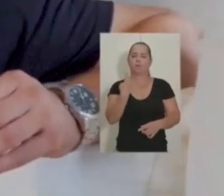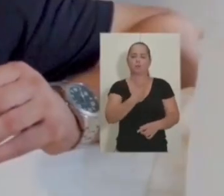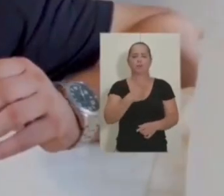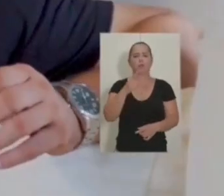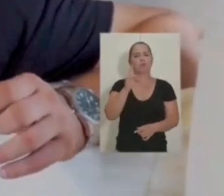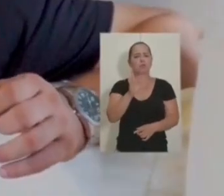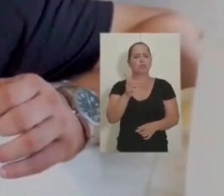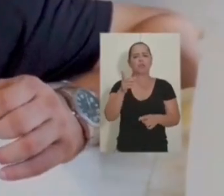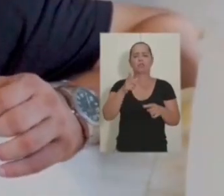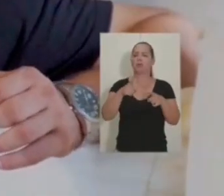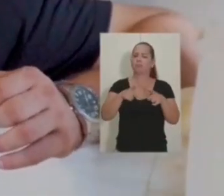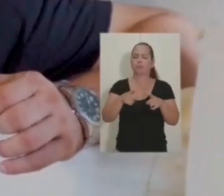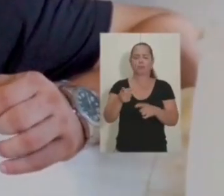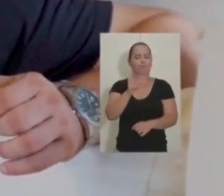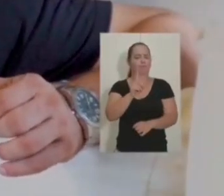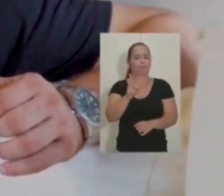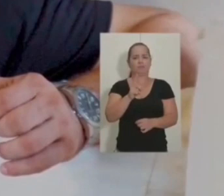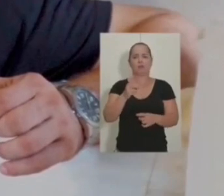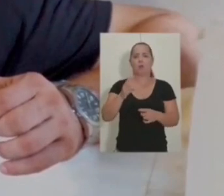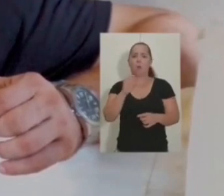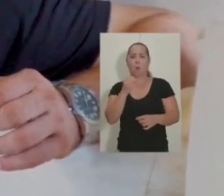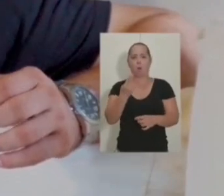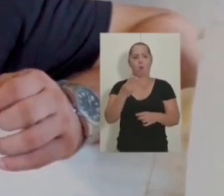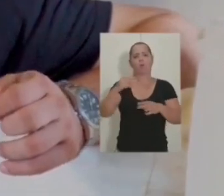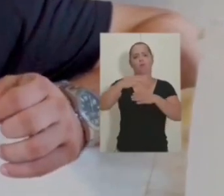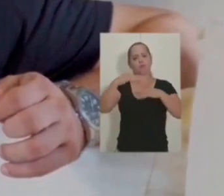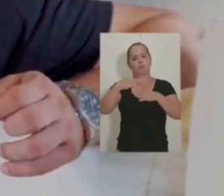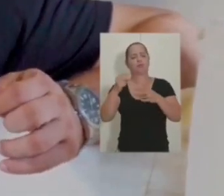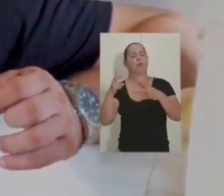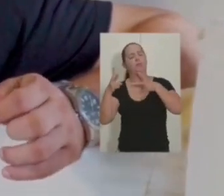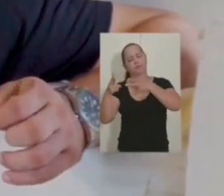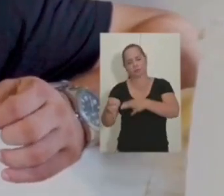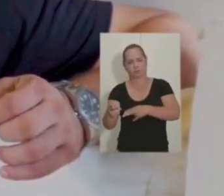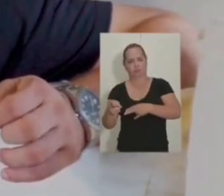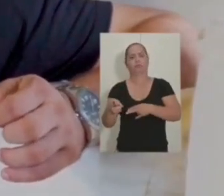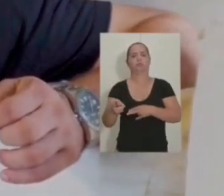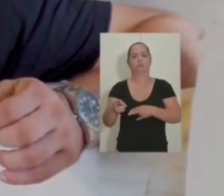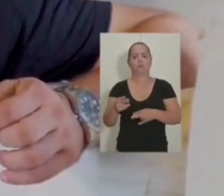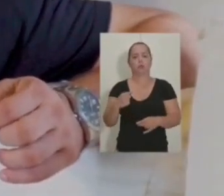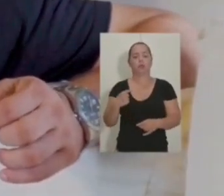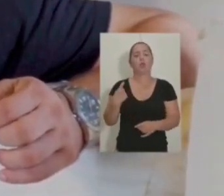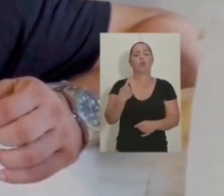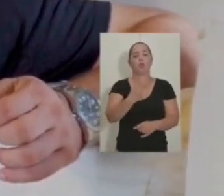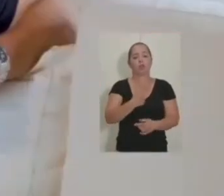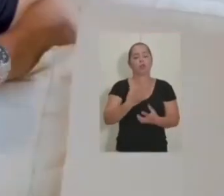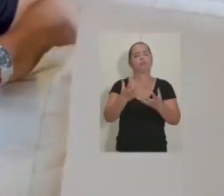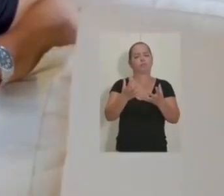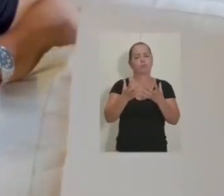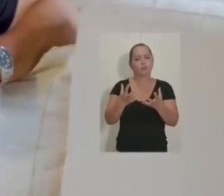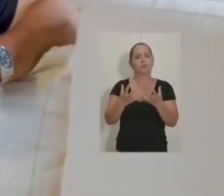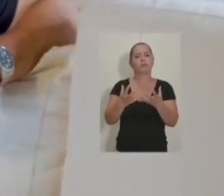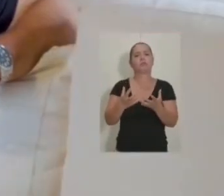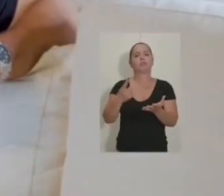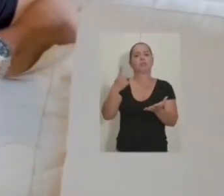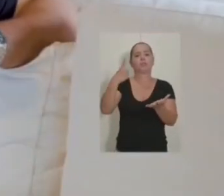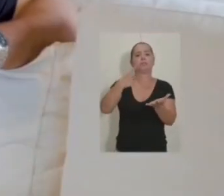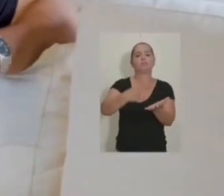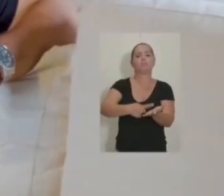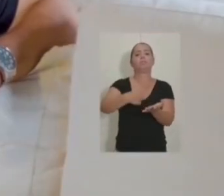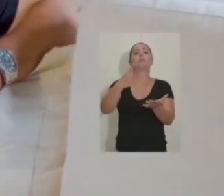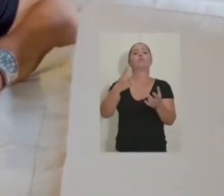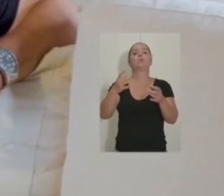Nova. Nós não somos apenas força de trabalho para que a nossa cidade seja uma cidade dormitório. E o que a gente quer